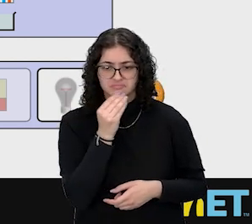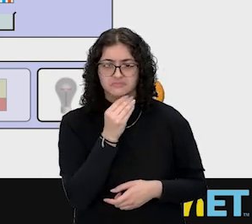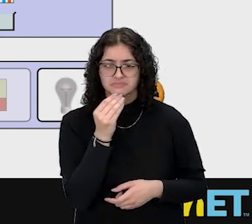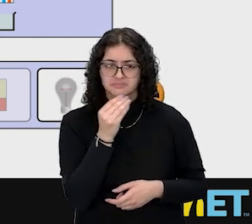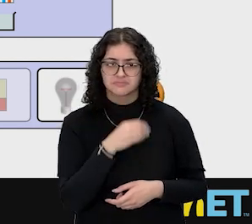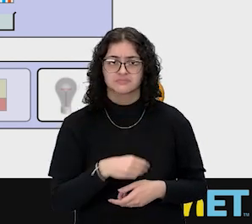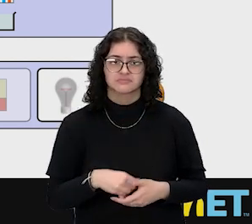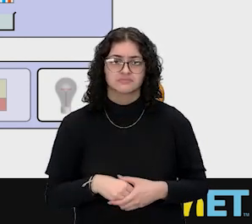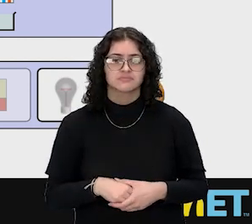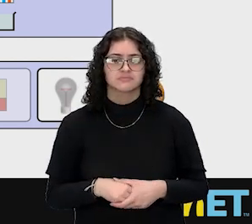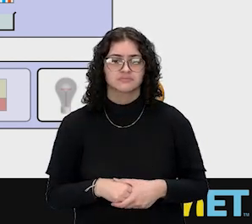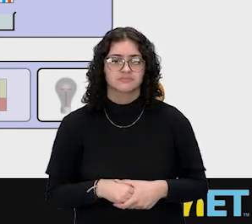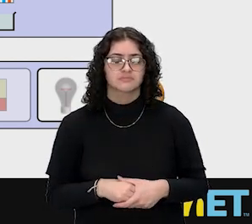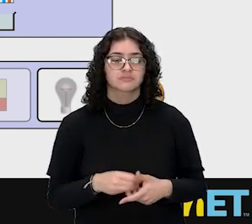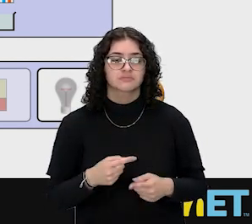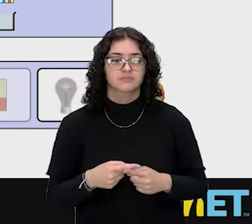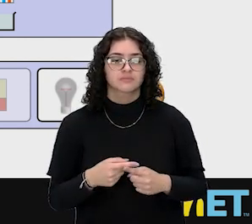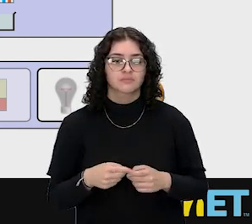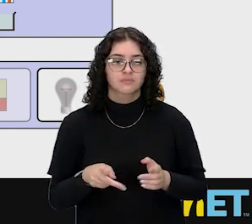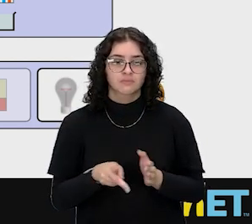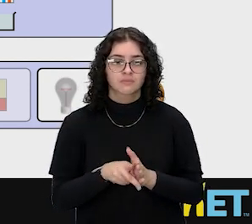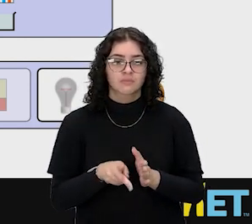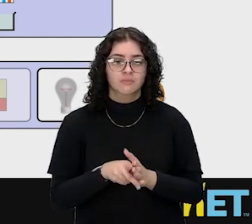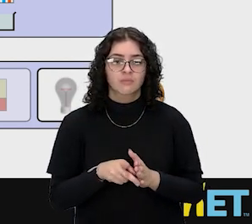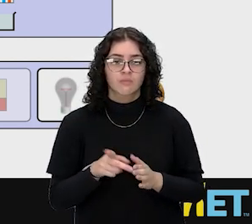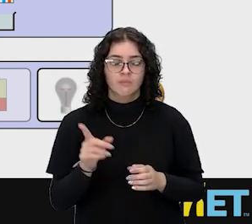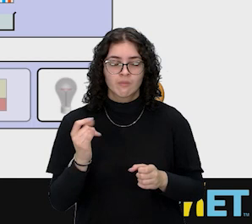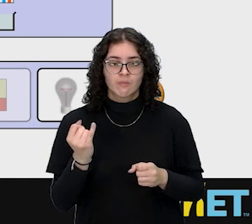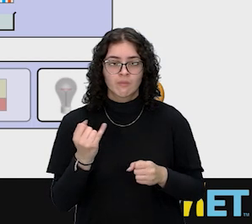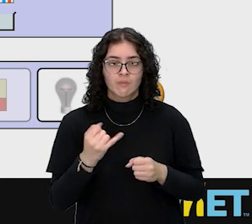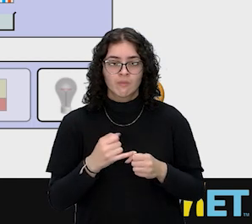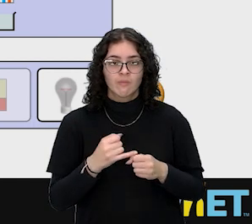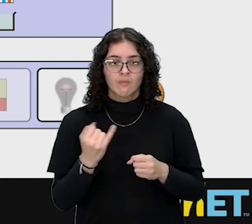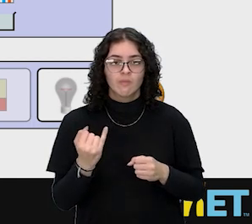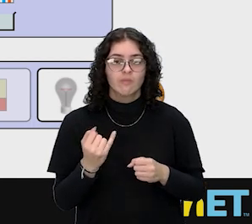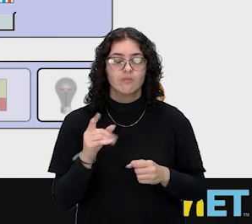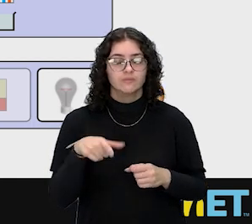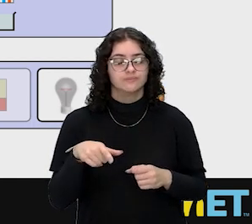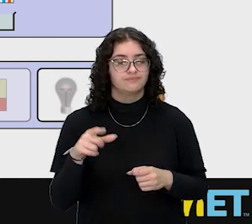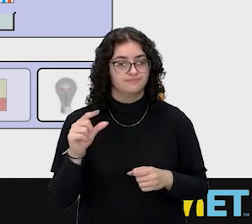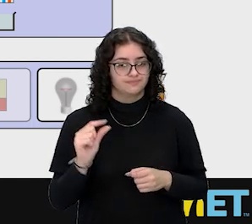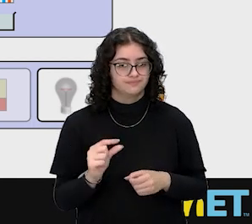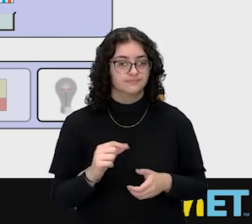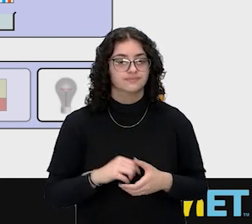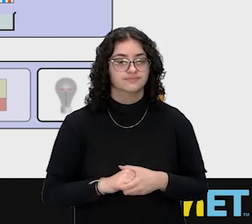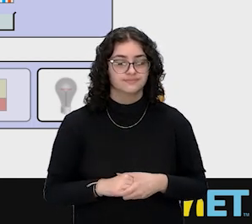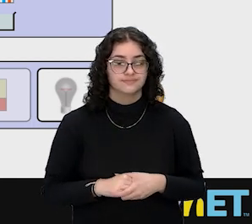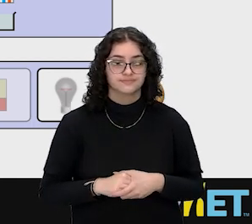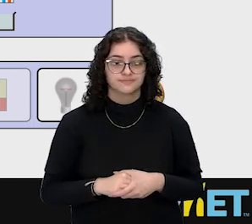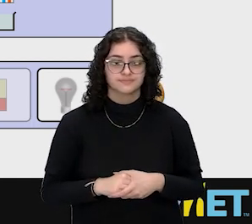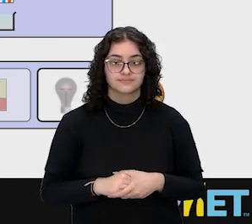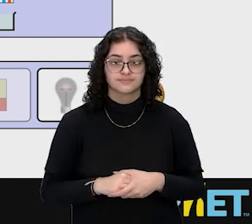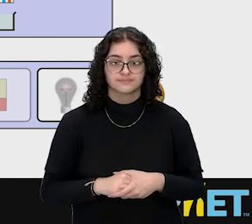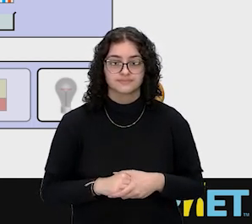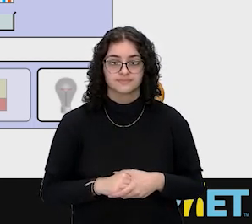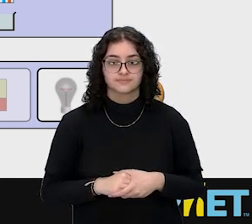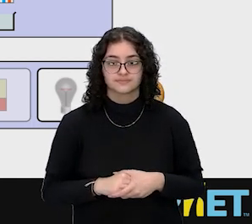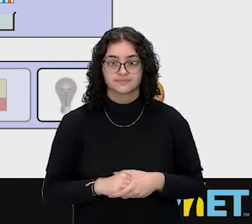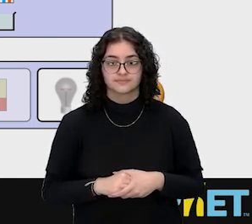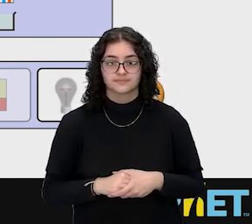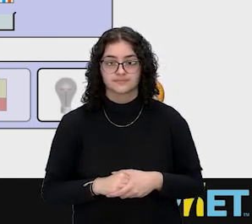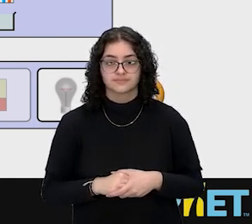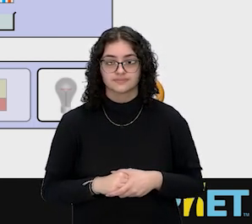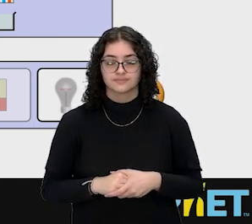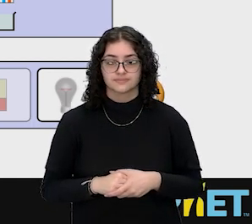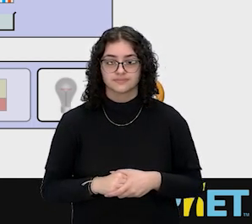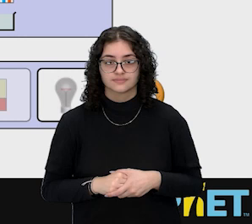bem fraquinha, porque a concentração de íons é baixa. Bom, e aí a gente, de repente, coloca aqui